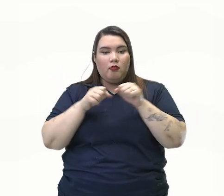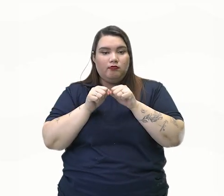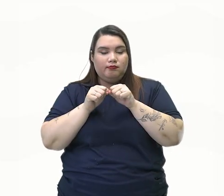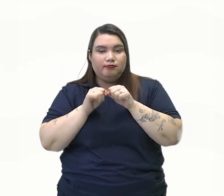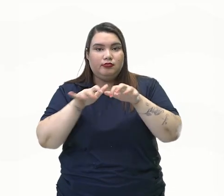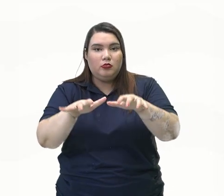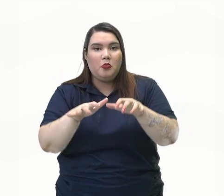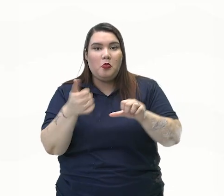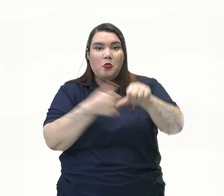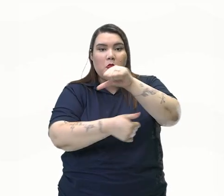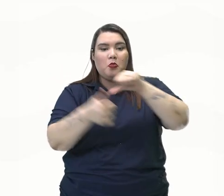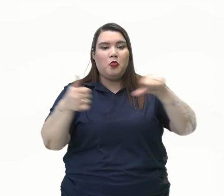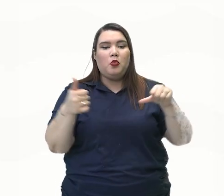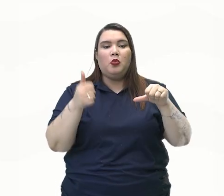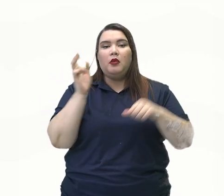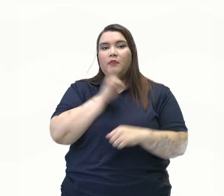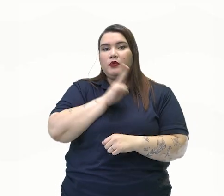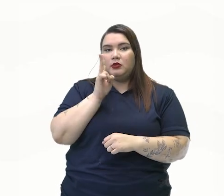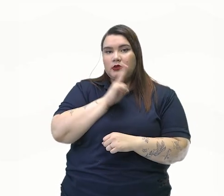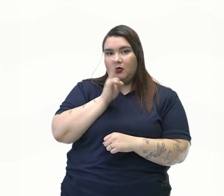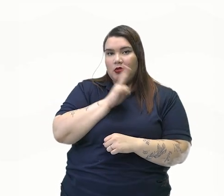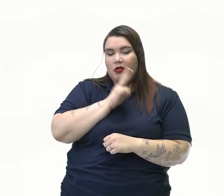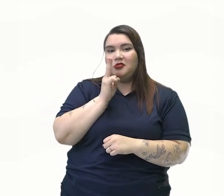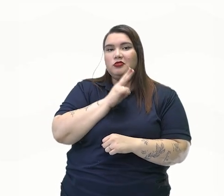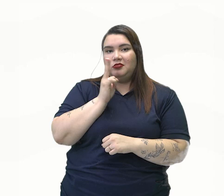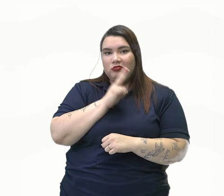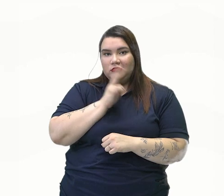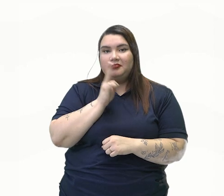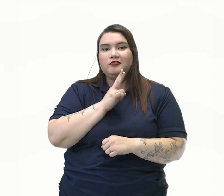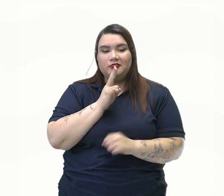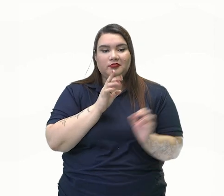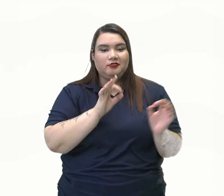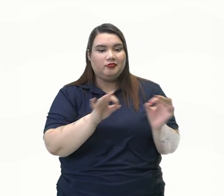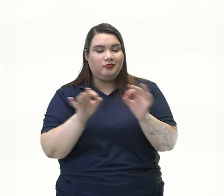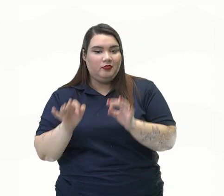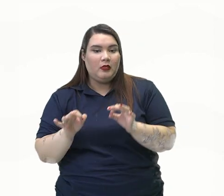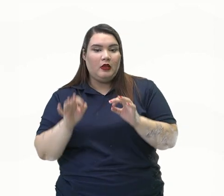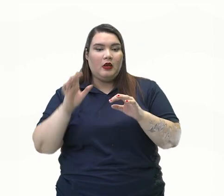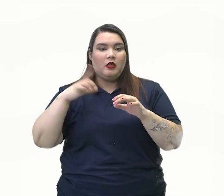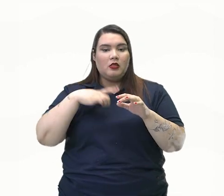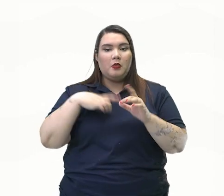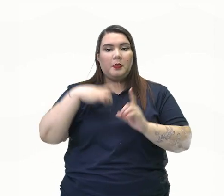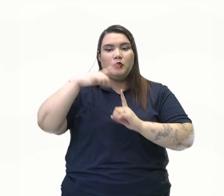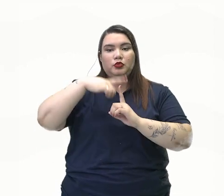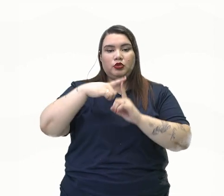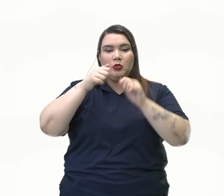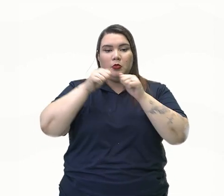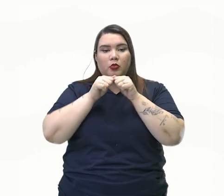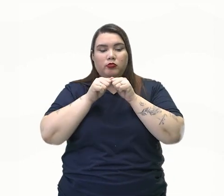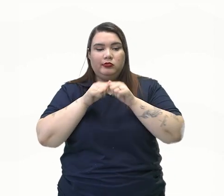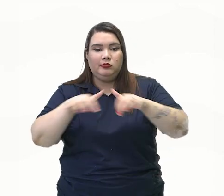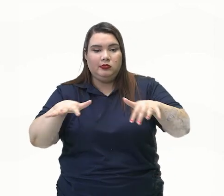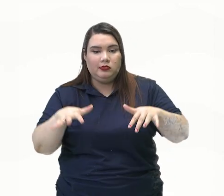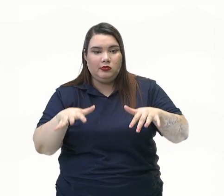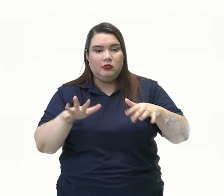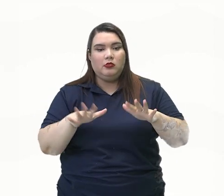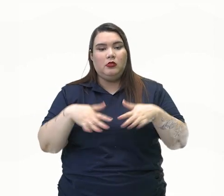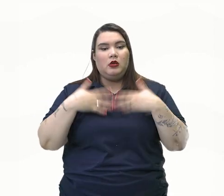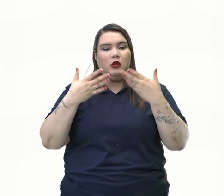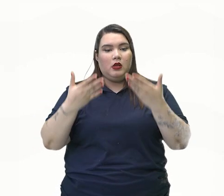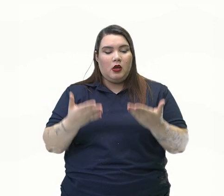branca entra nelas, refratando. O que significa dizer isso? É alterando a velocidade e direção